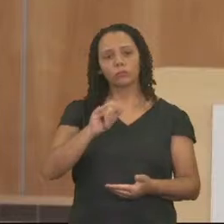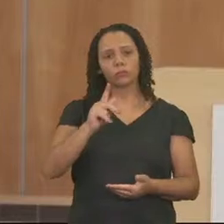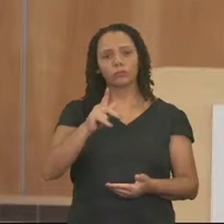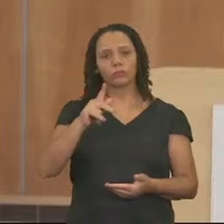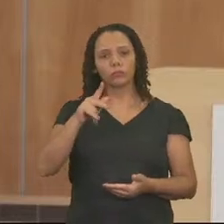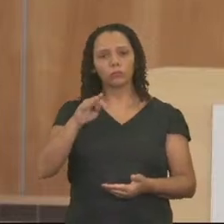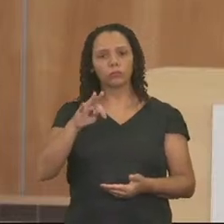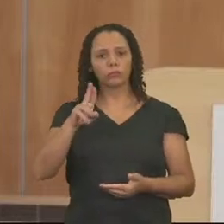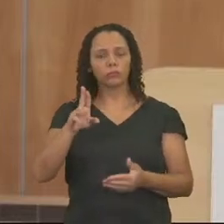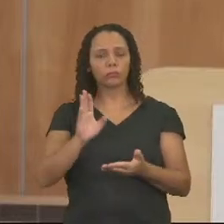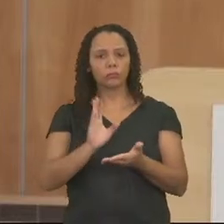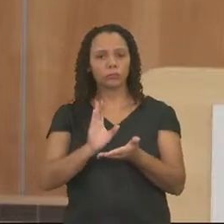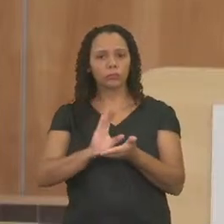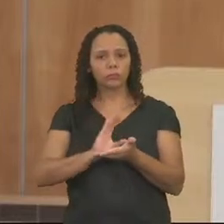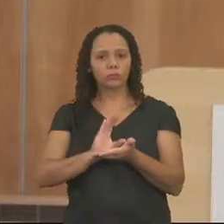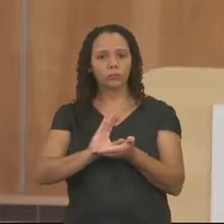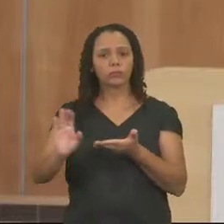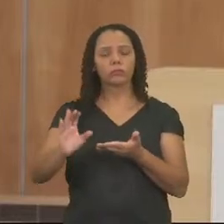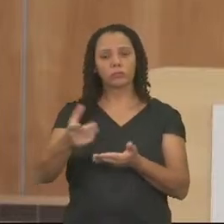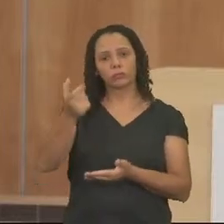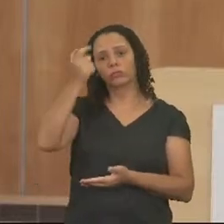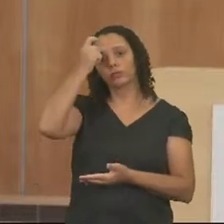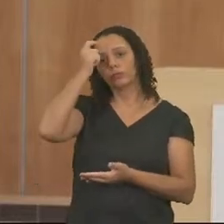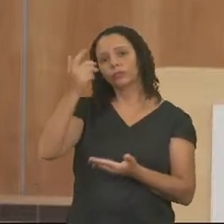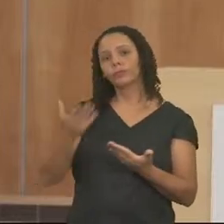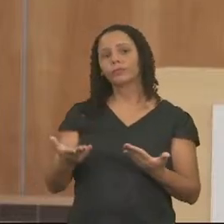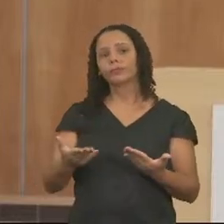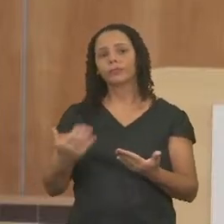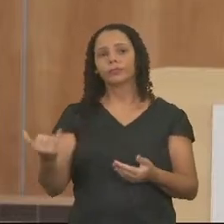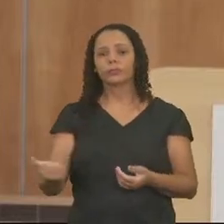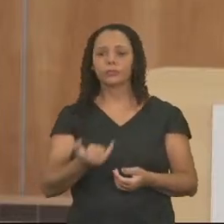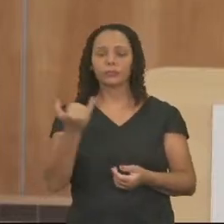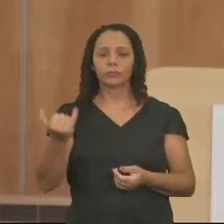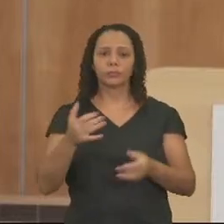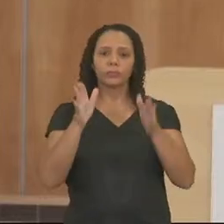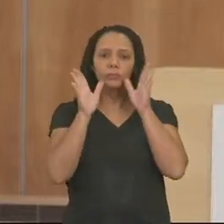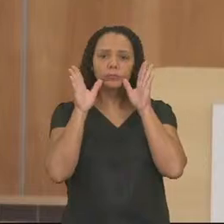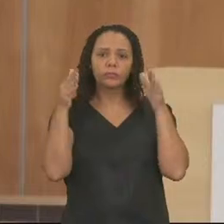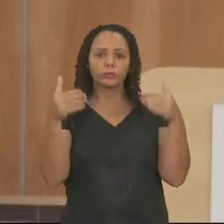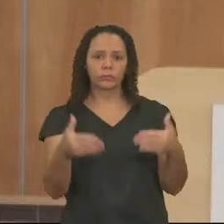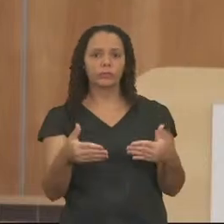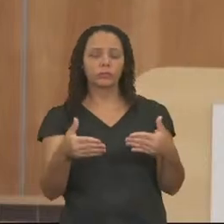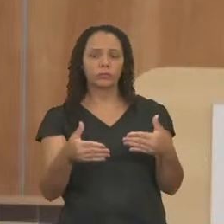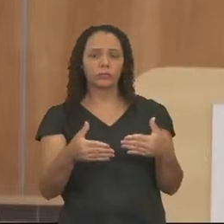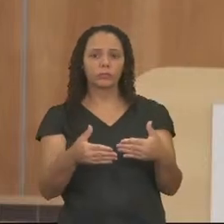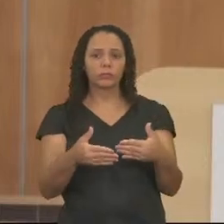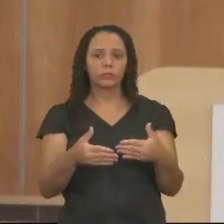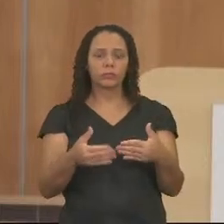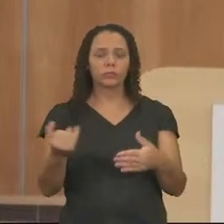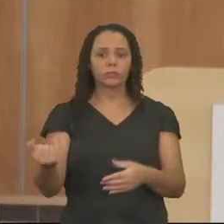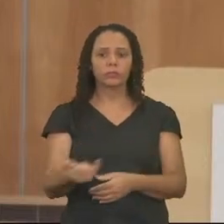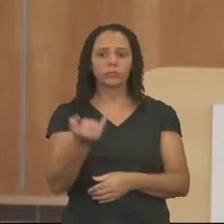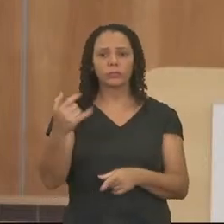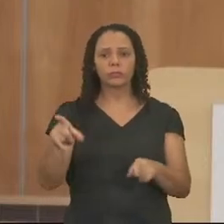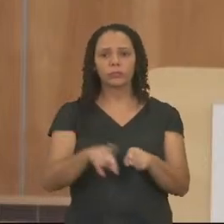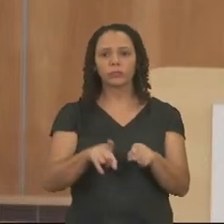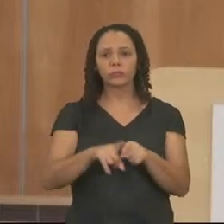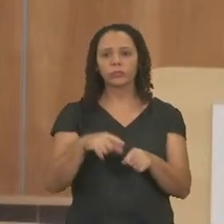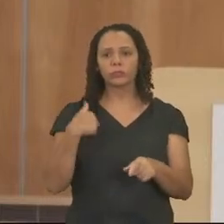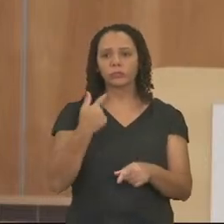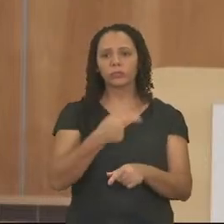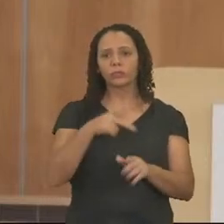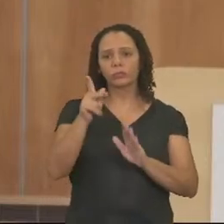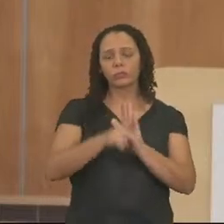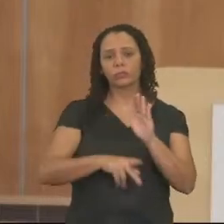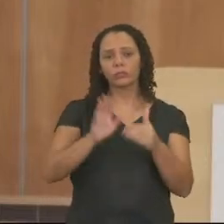cultura. E é importante que a gente volte nossos olhos para isso. Nesse sentido, é importante também que a gente volte projetos como o